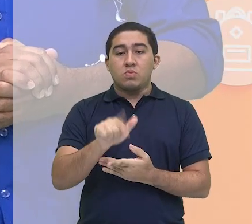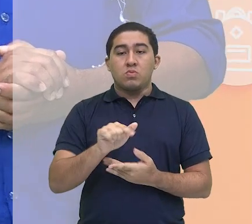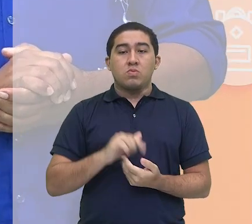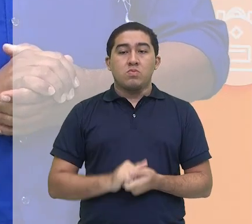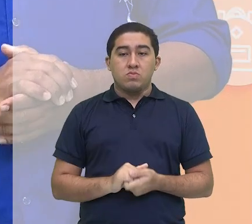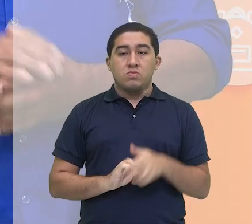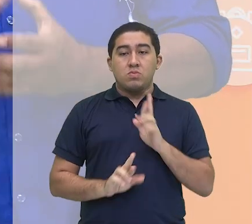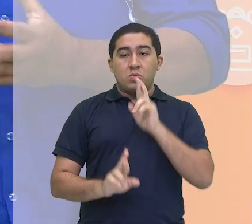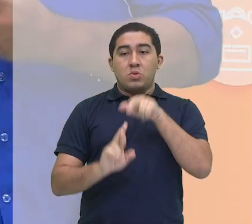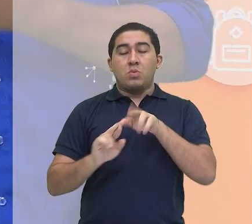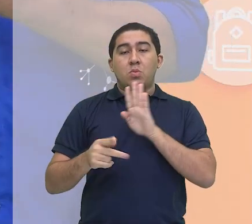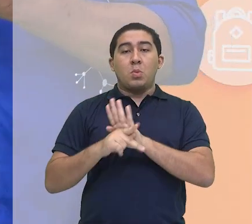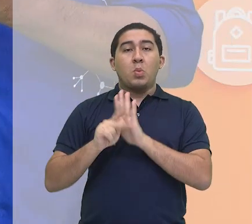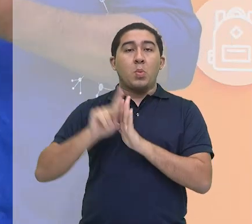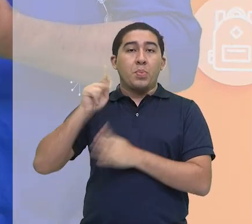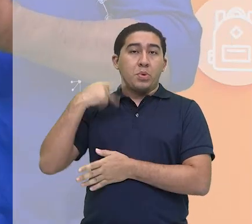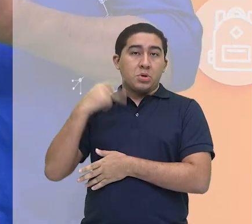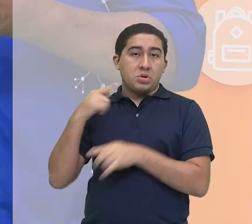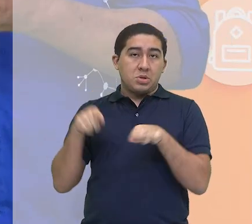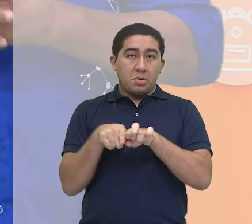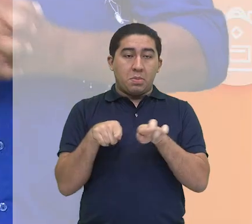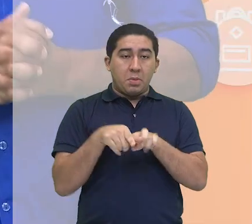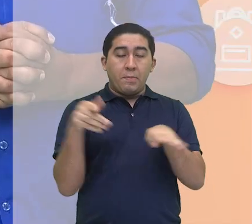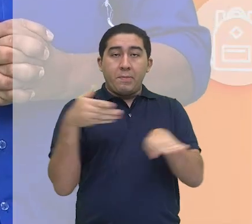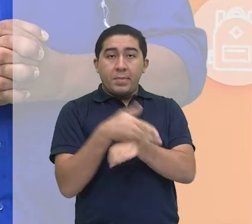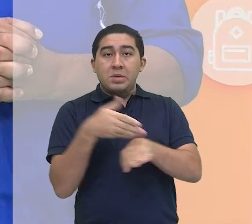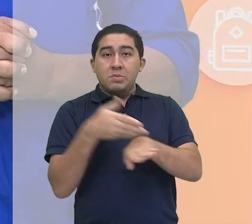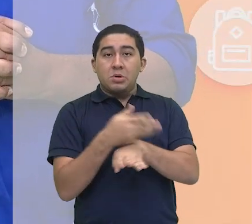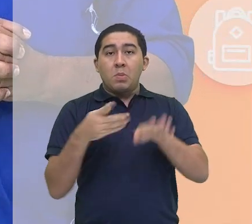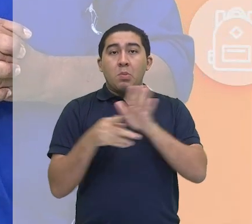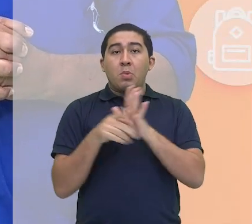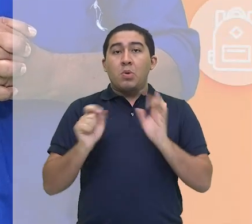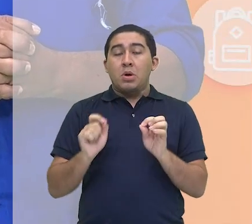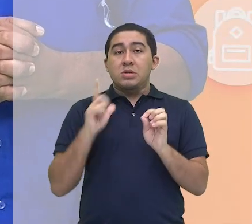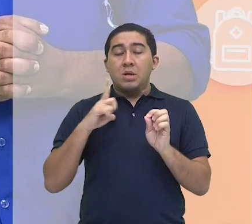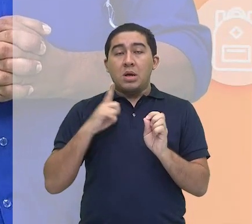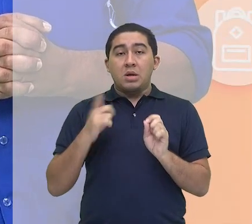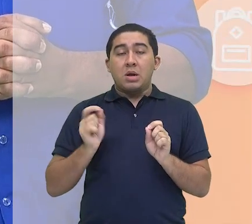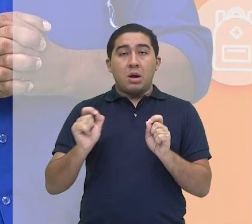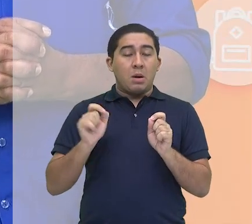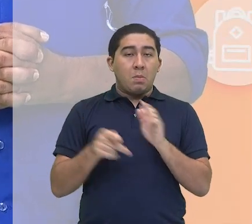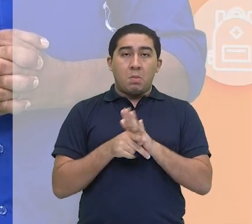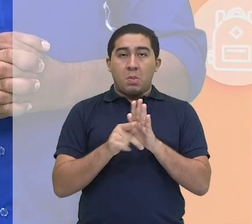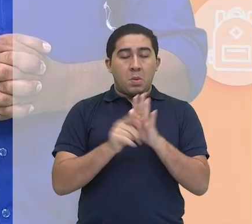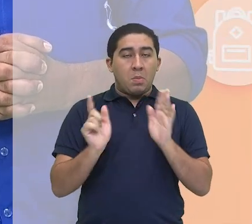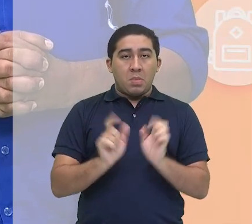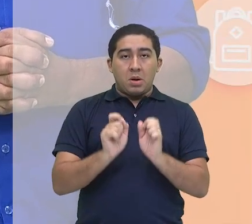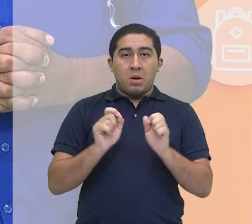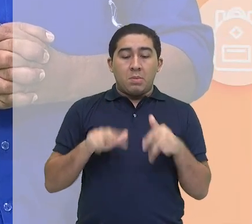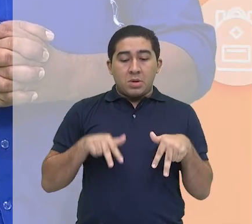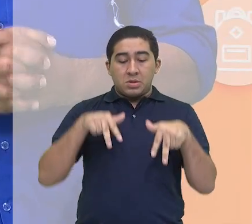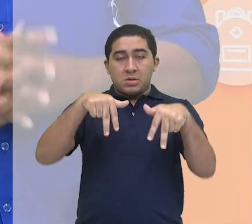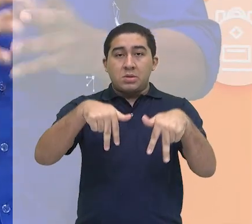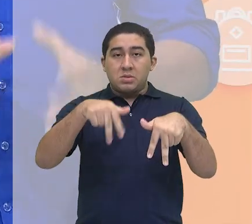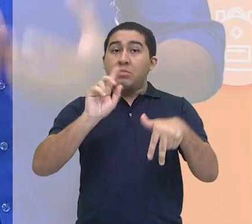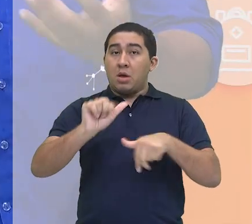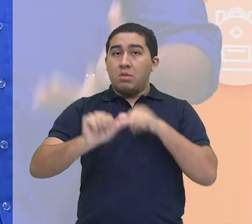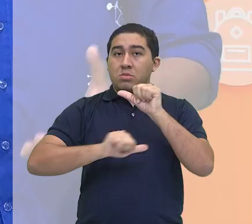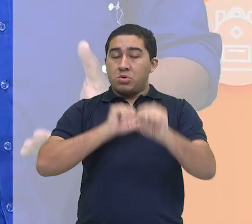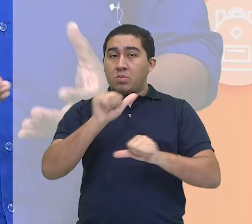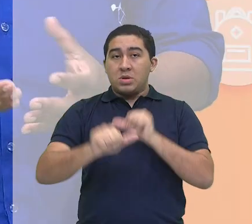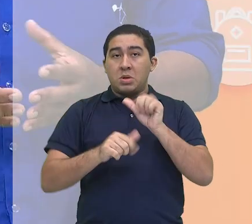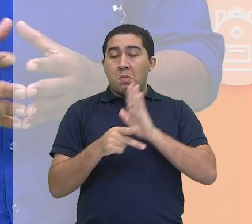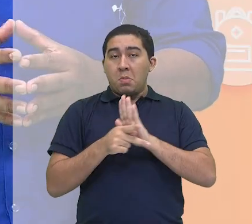aí da política e do engajamento na militância, a transformação da sociedade. Então é só